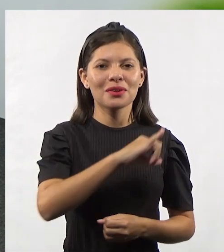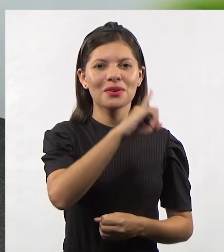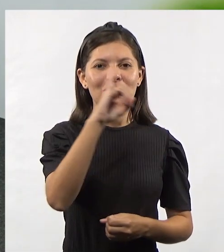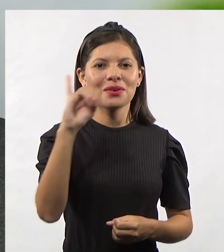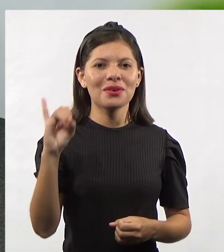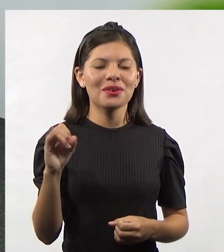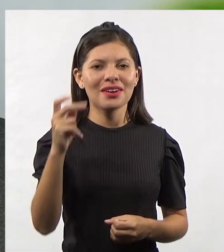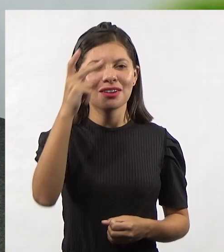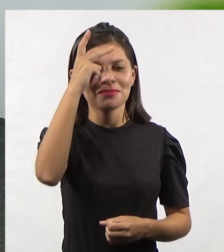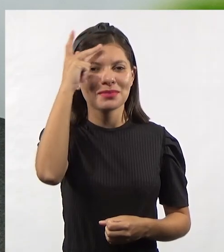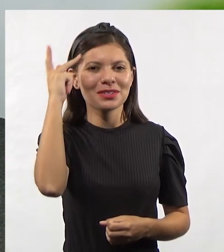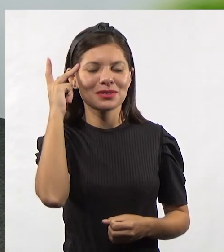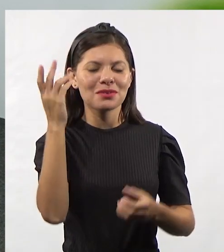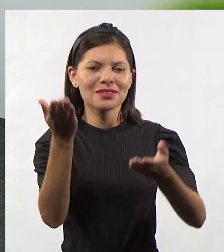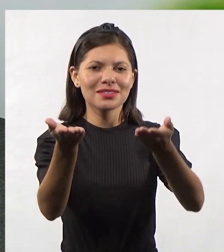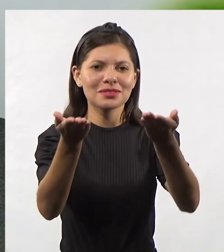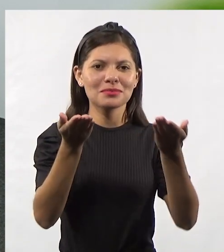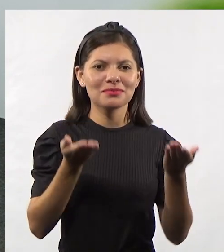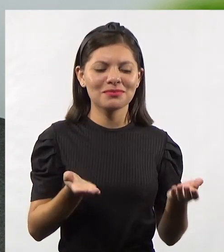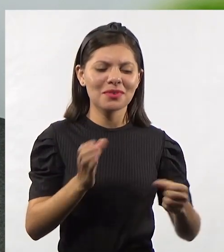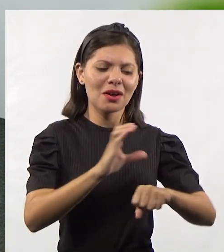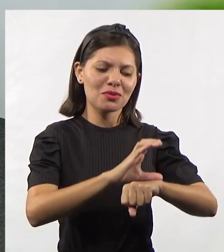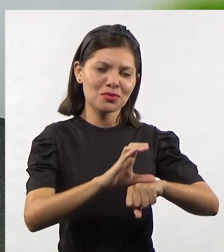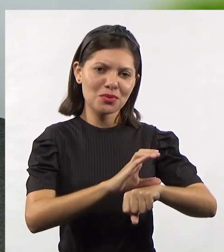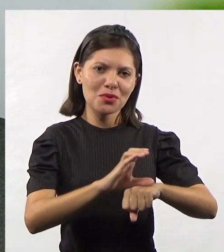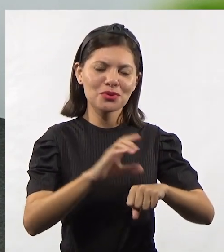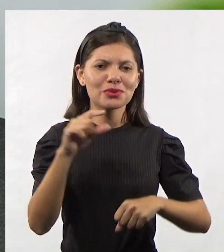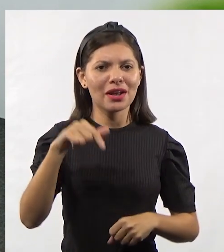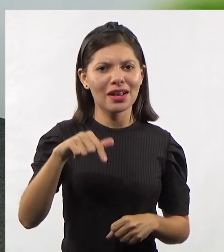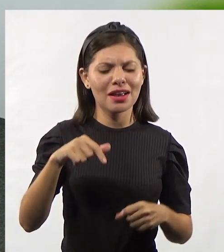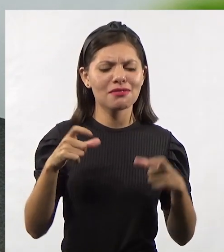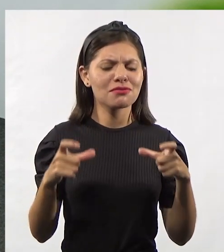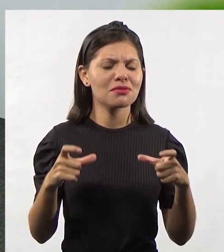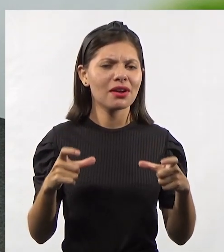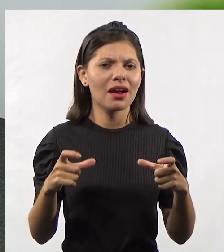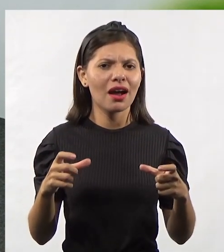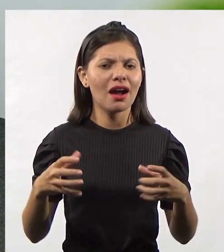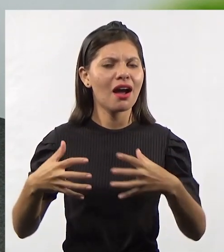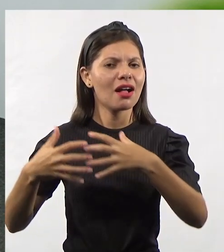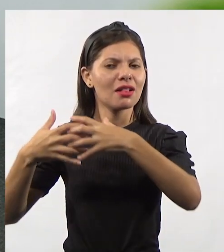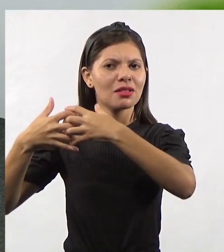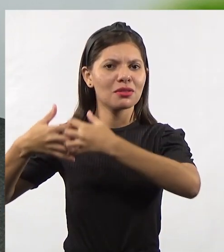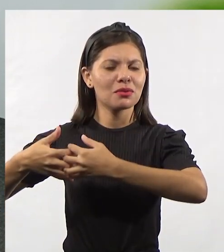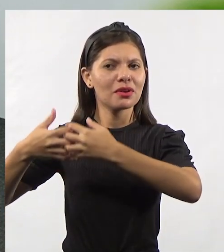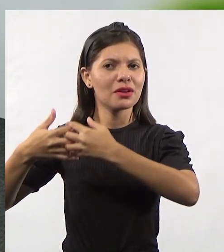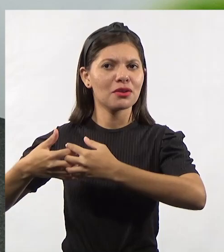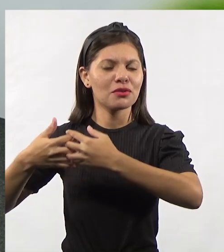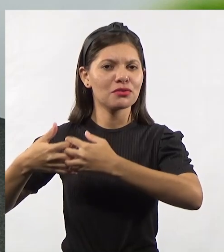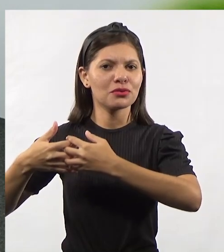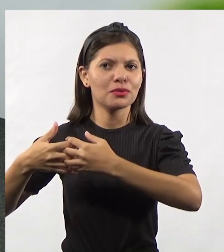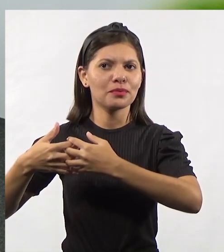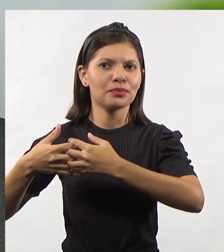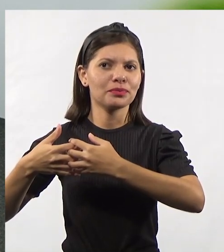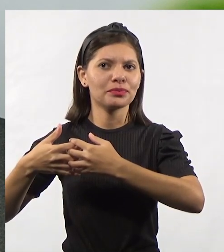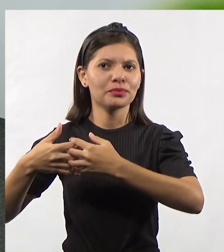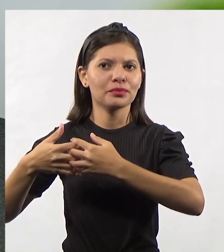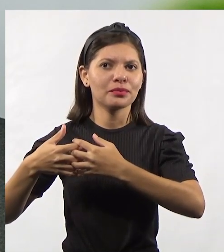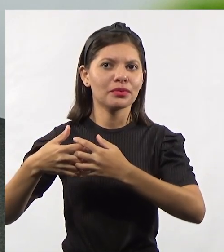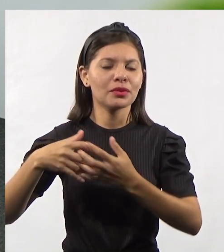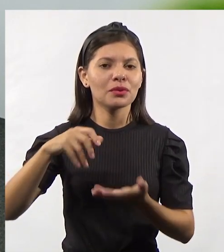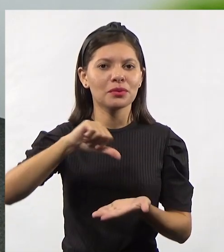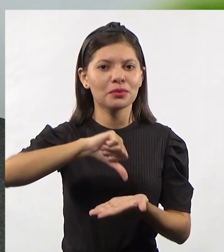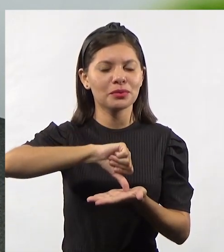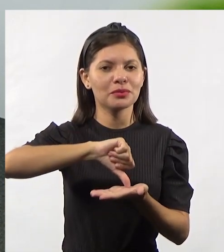saudações pessoas sejam bem-vindos aos cursos do Instituto Federal de Educação Ciência e Tecnologia